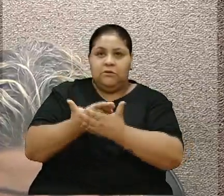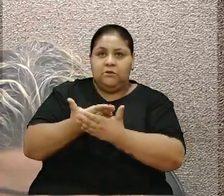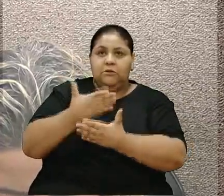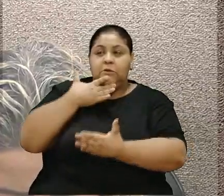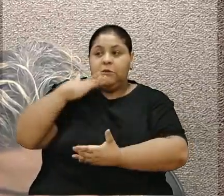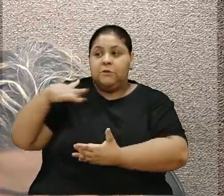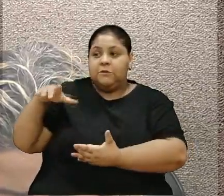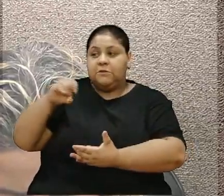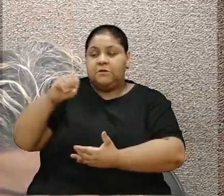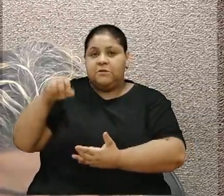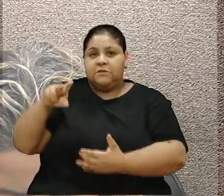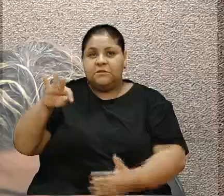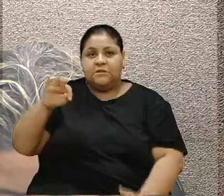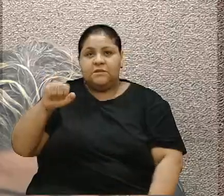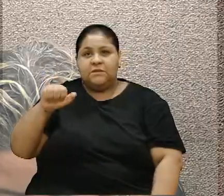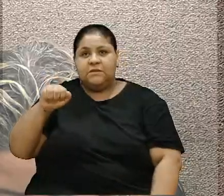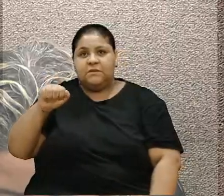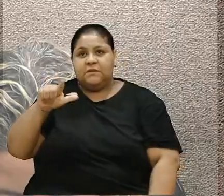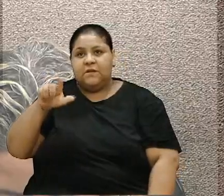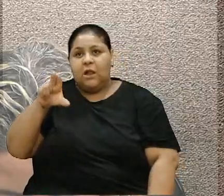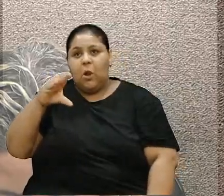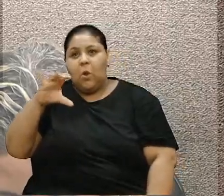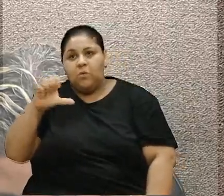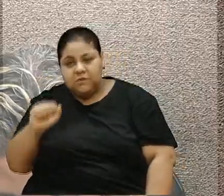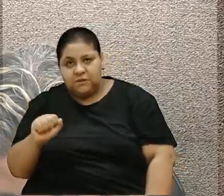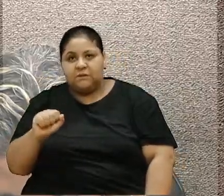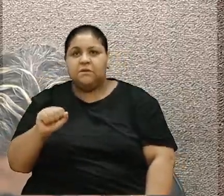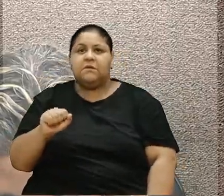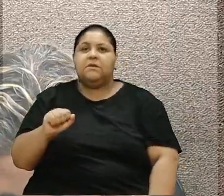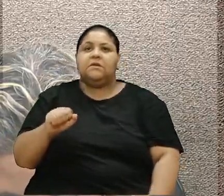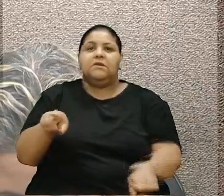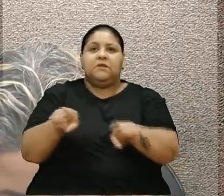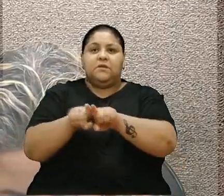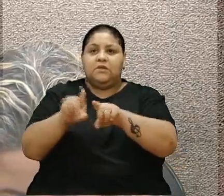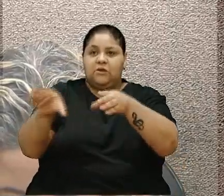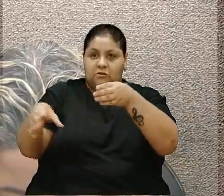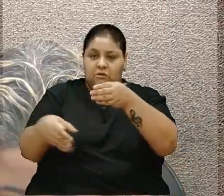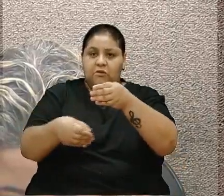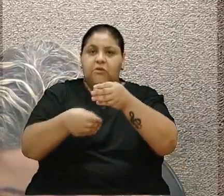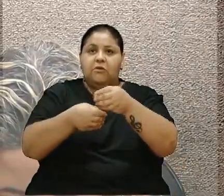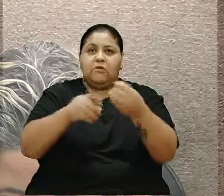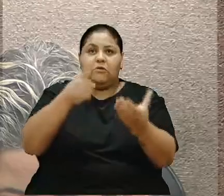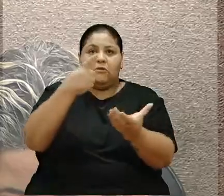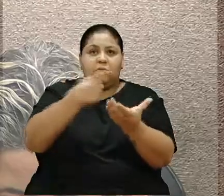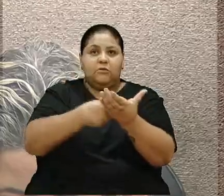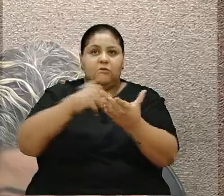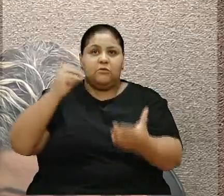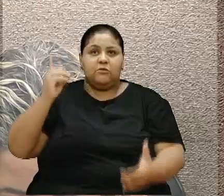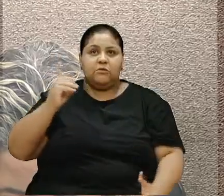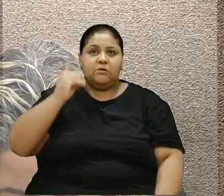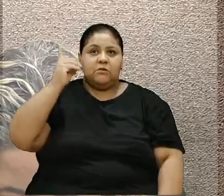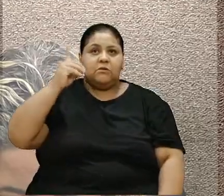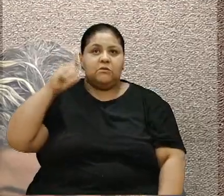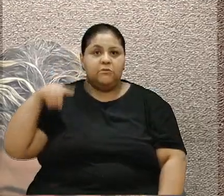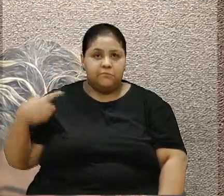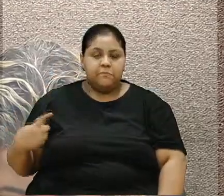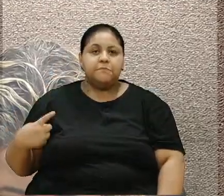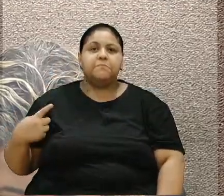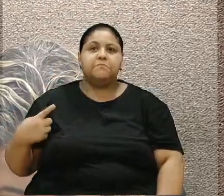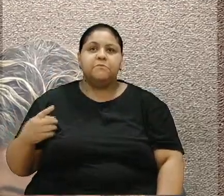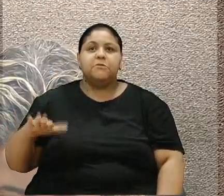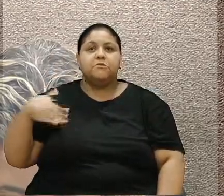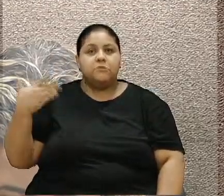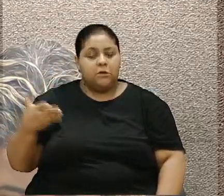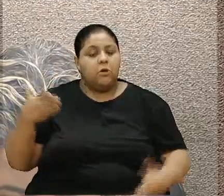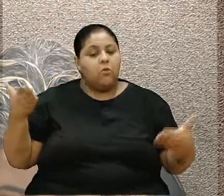Piauí, né, que haverá também lá, se Deus quiser, inclusive com uma emenda comprometida da deputada Denise Pessoa, né? Então,